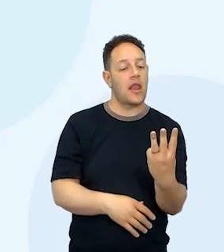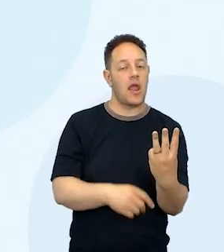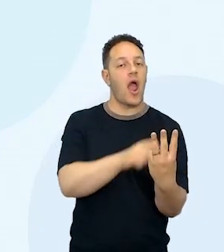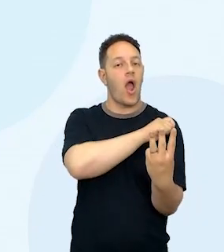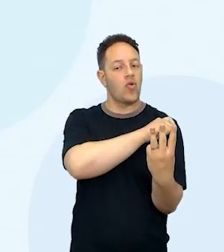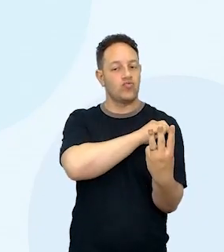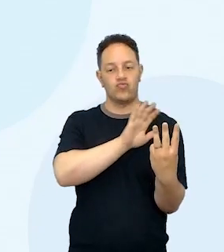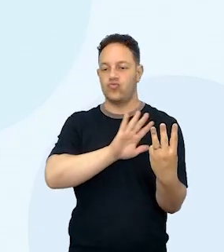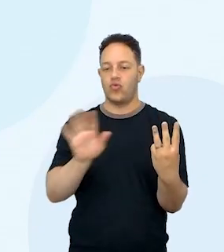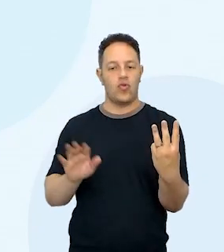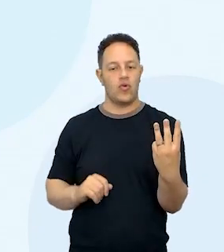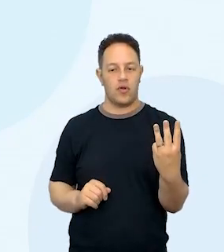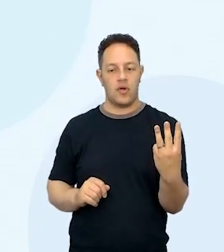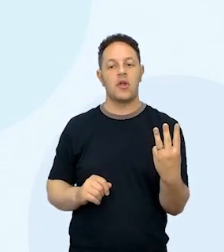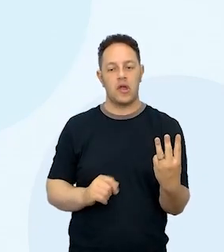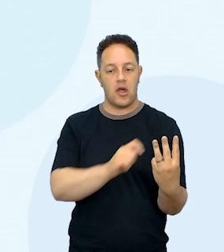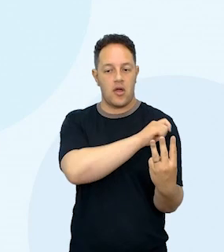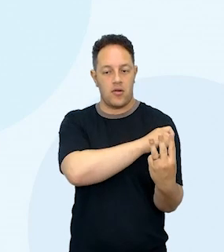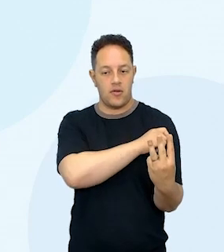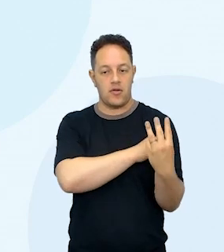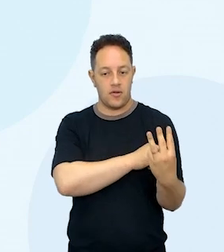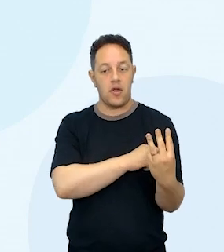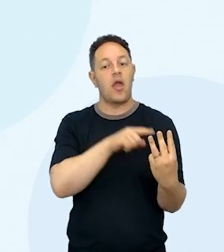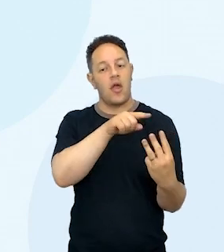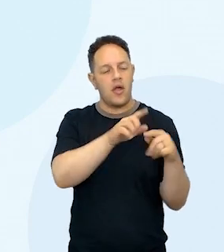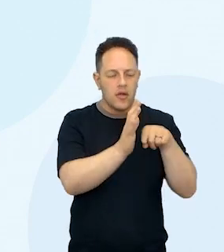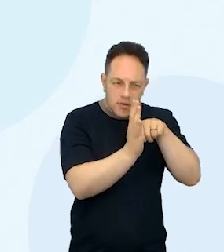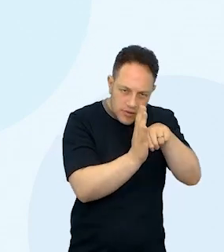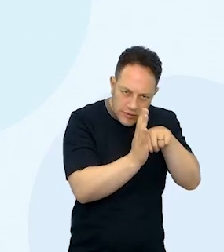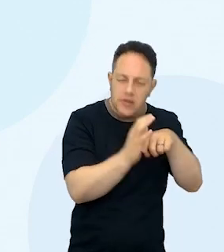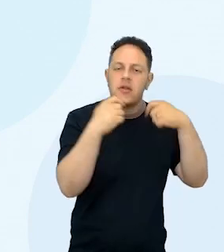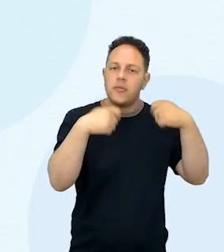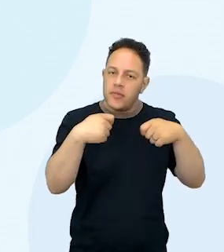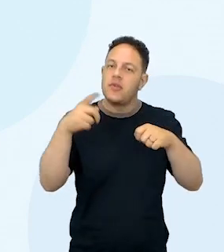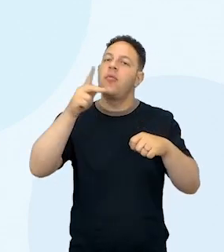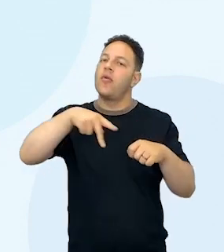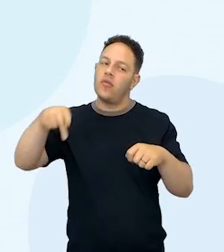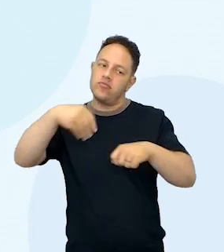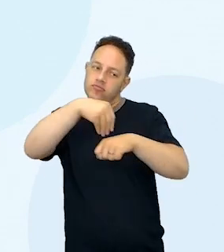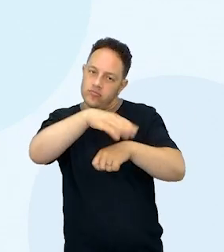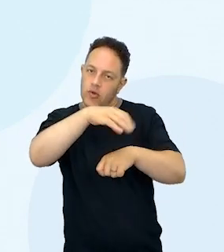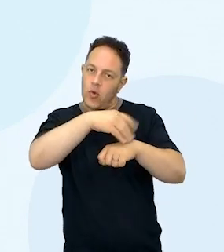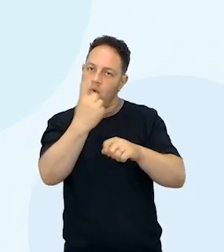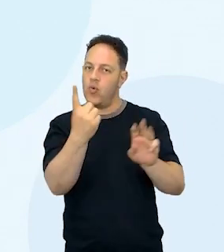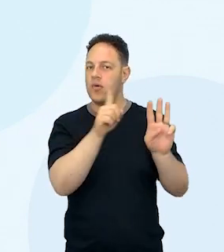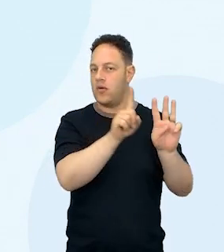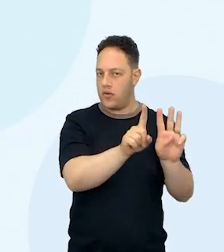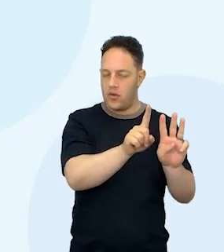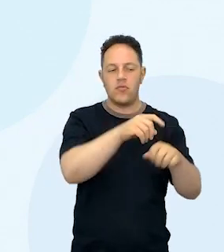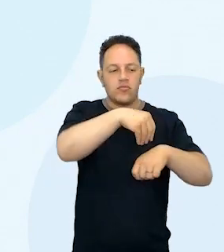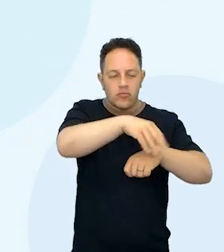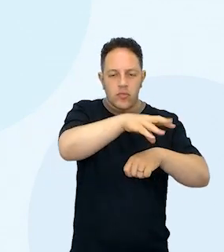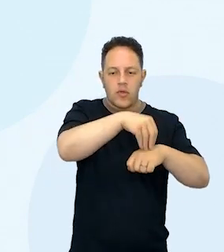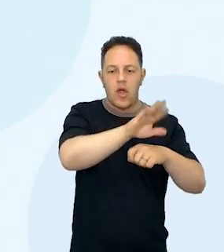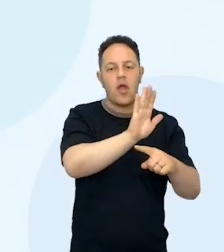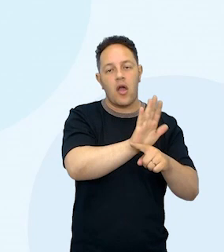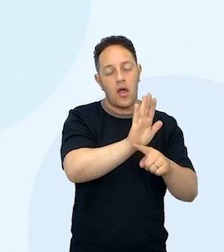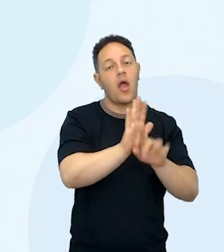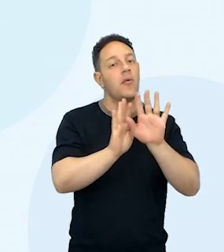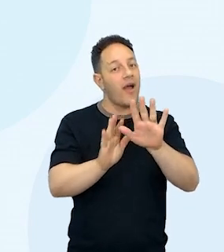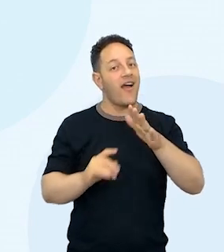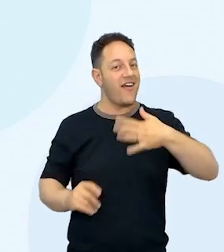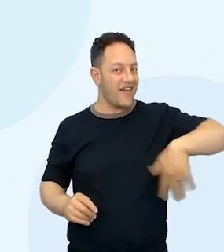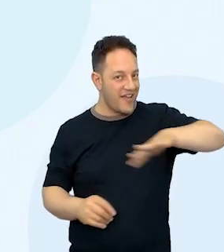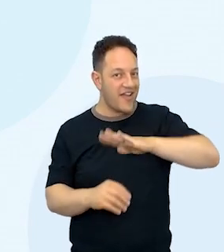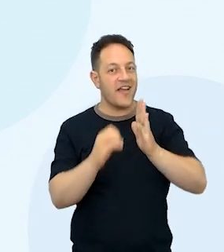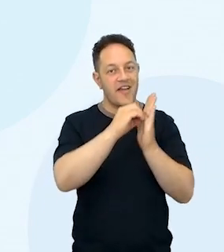estudantes. Obviamente, essa pesquisa ela precisa ser orientada, então tem que ter um professor orientador, mas a gente aqui gosta